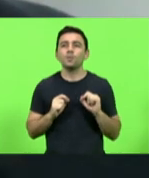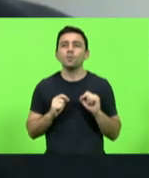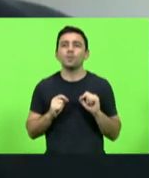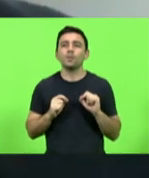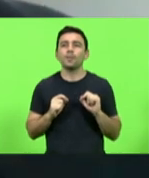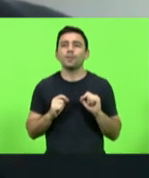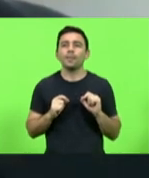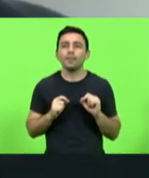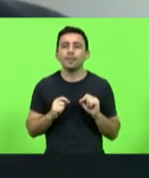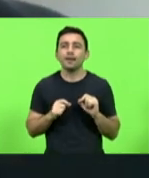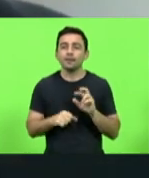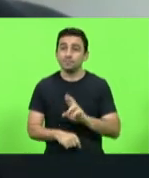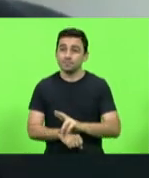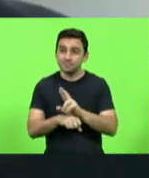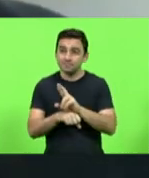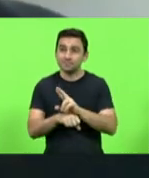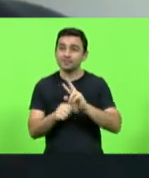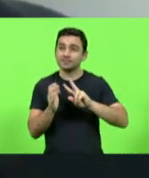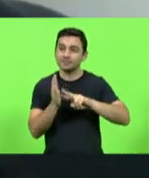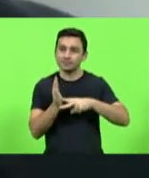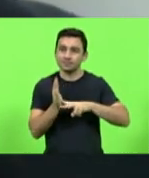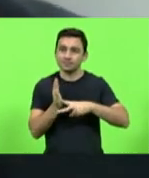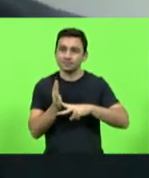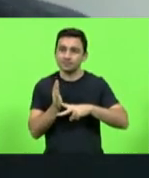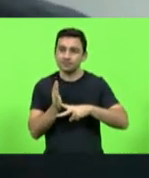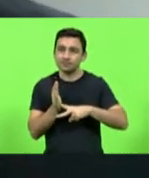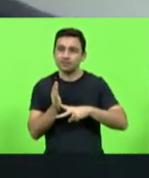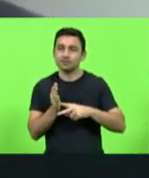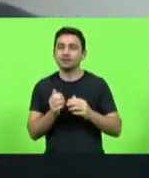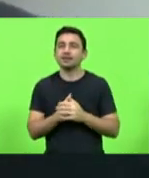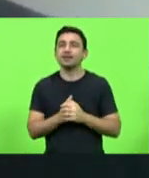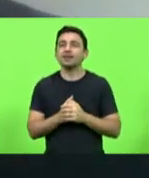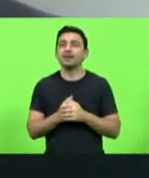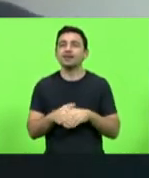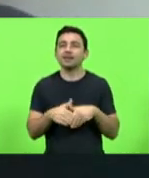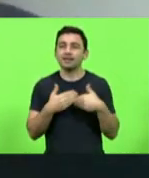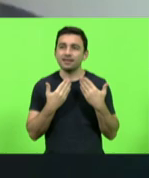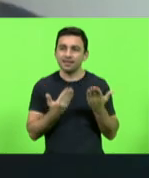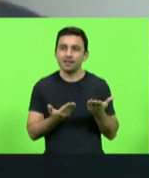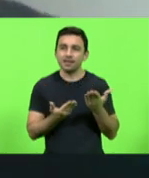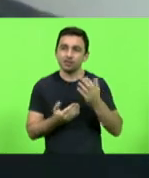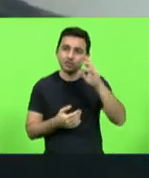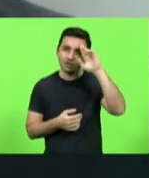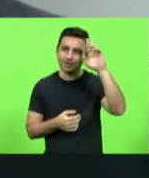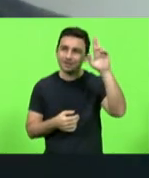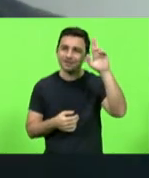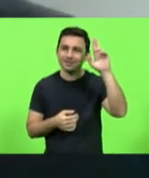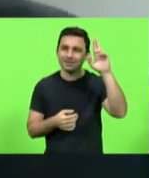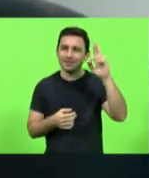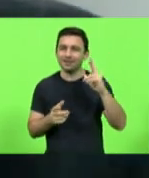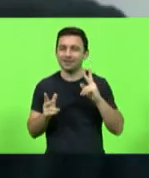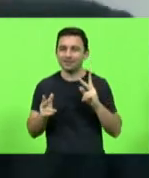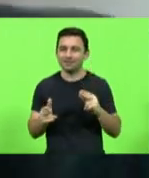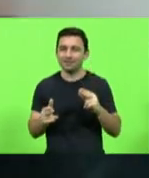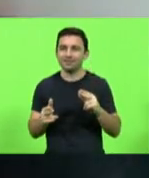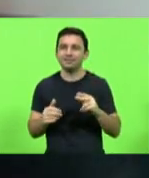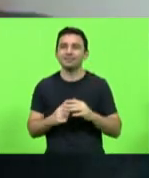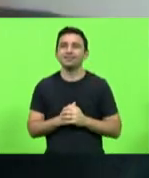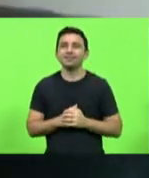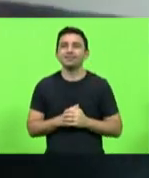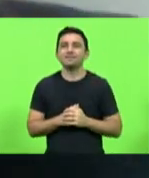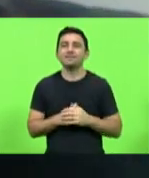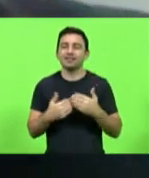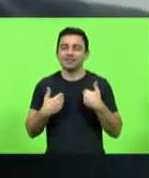no representante do nosso sindicato aqui, o Vieira, como sendo nosso chefe, uma vez que é o representante do nosso sindicato, eu